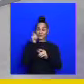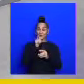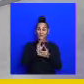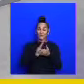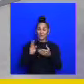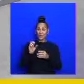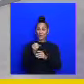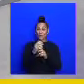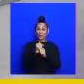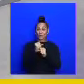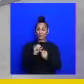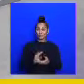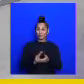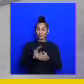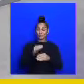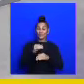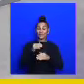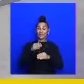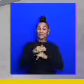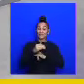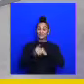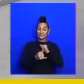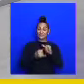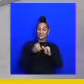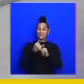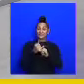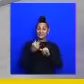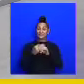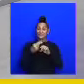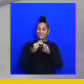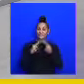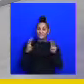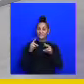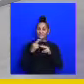ou se o prêmio está acumulado. loterias.caixa.gov.br